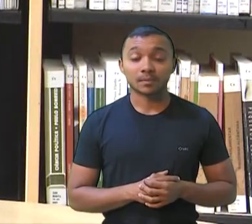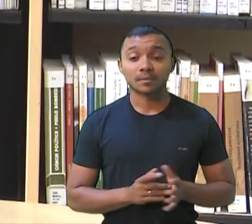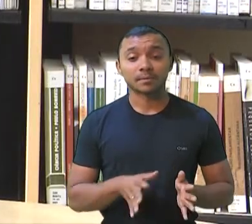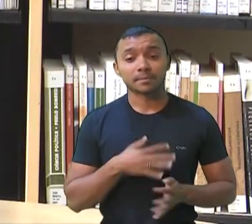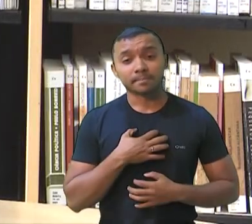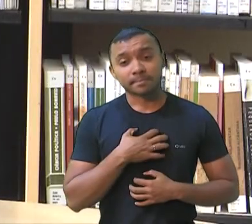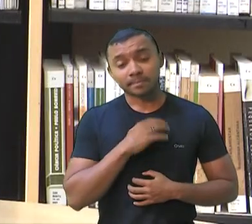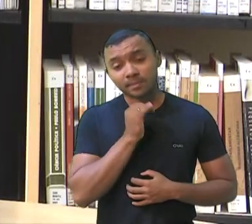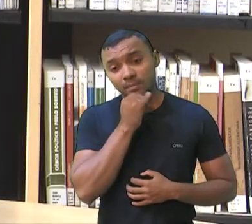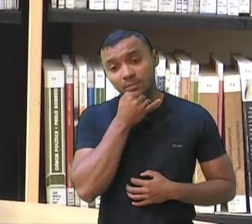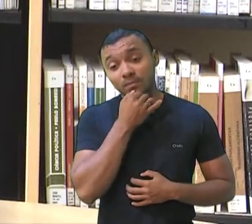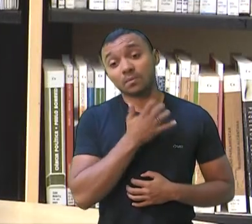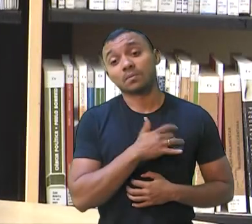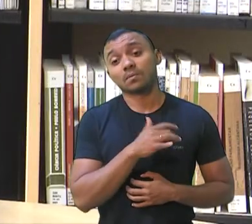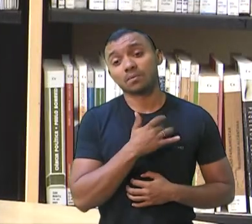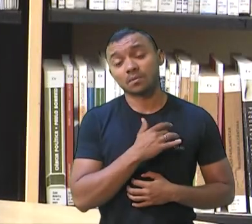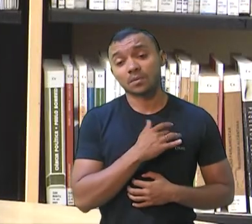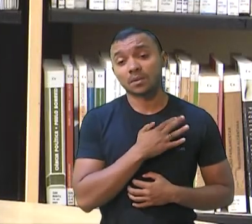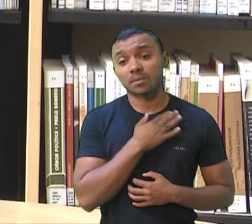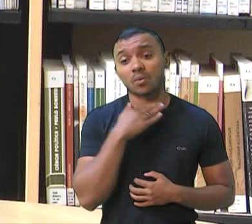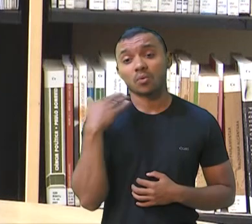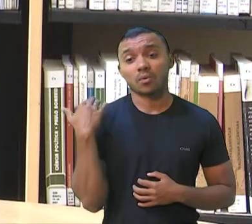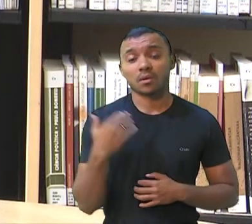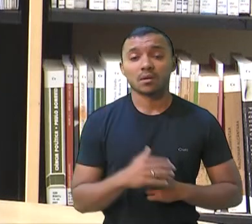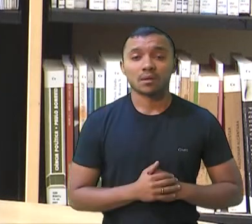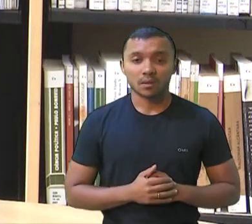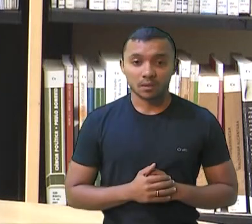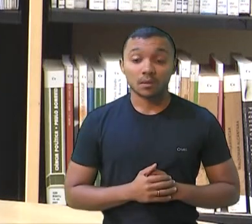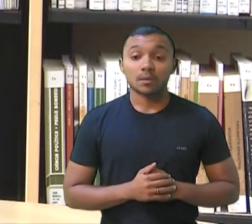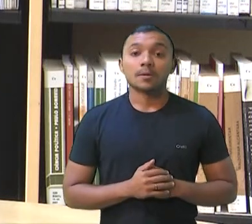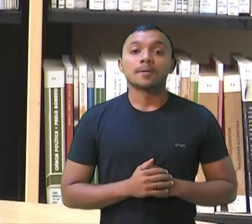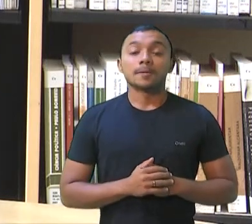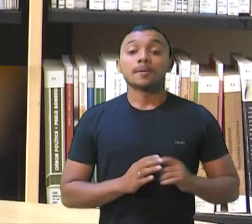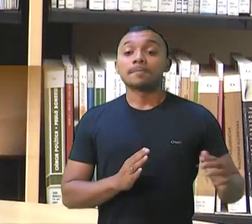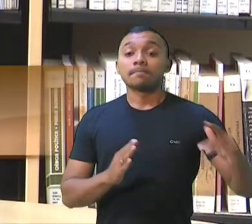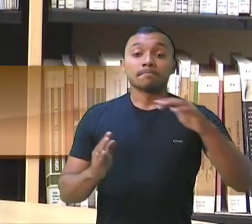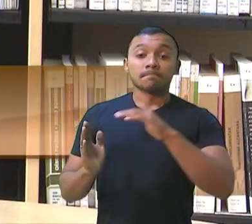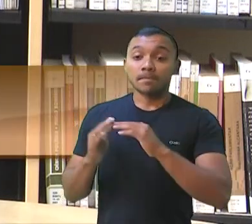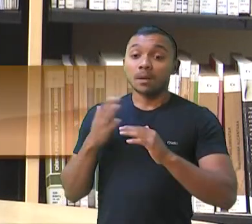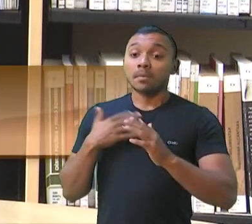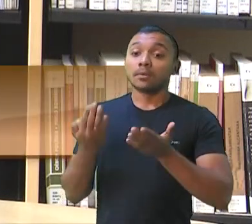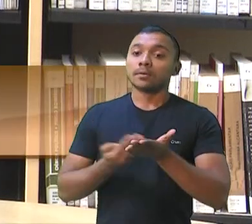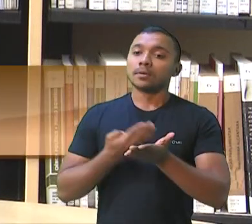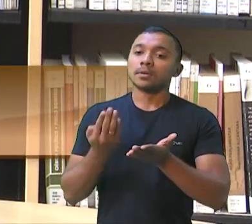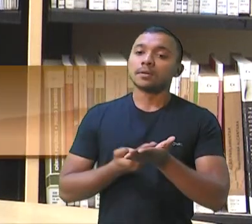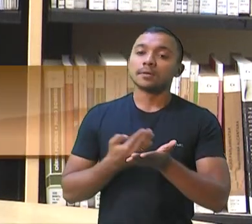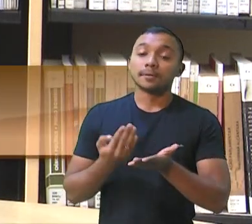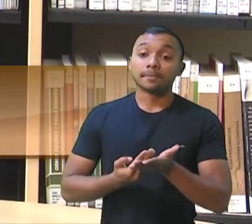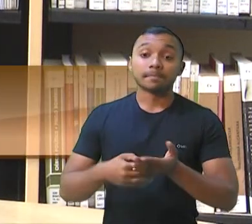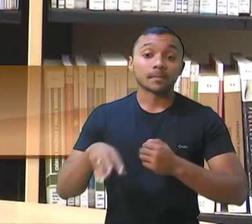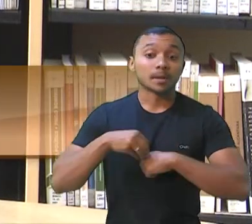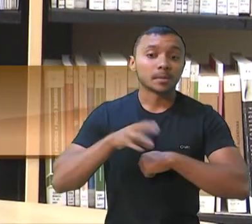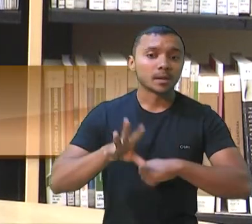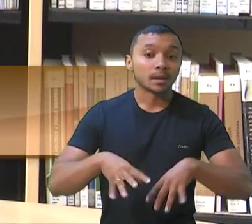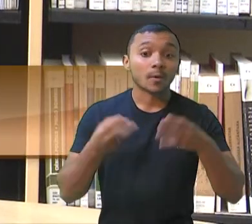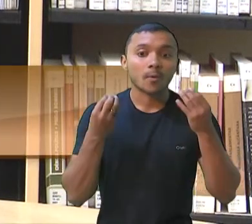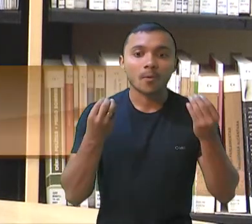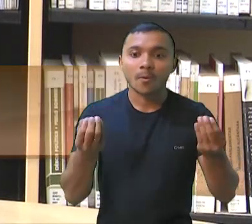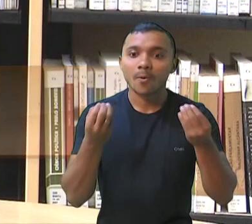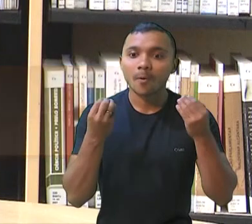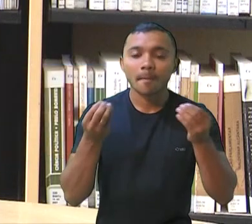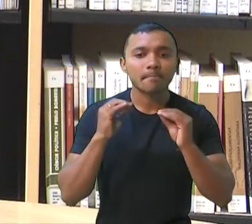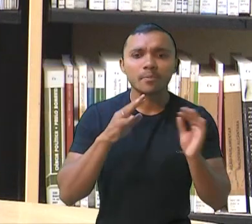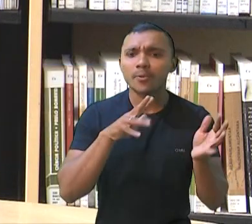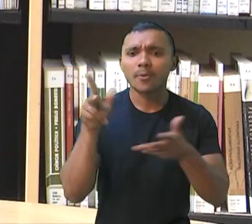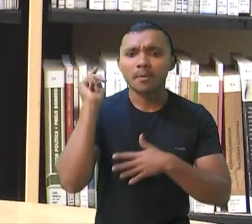morte desse personagem. É outro fato que o meu livro traz. O porquê gente de várias